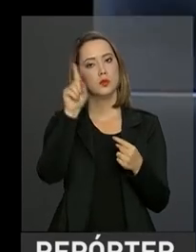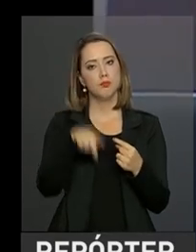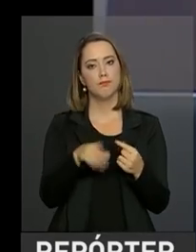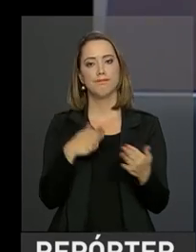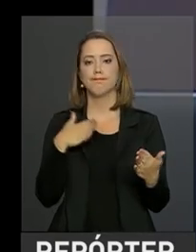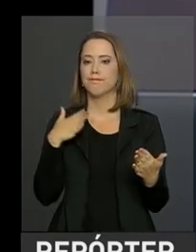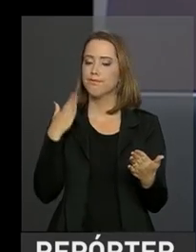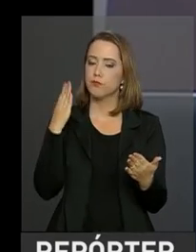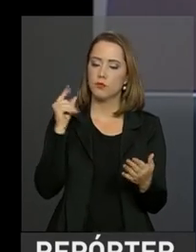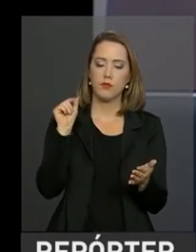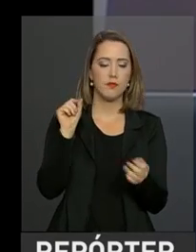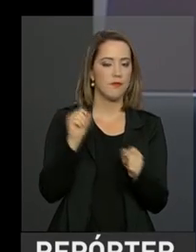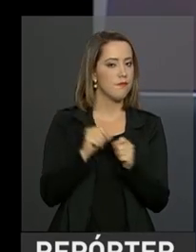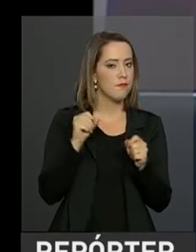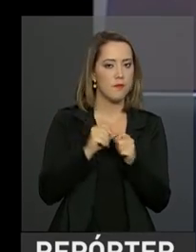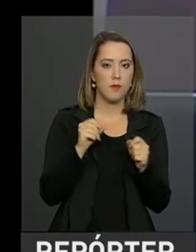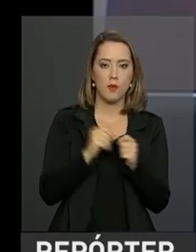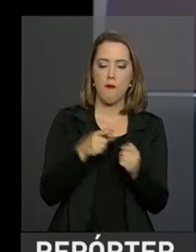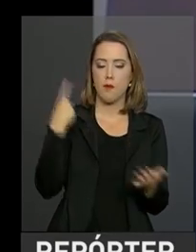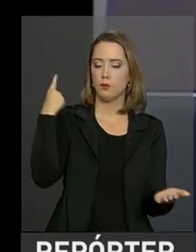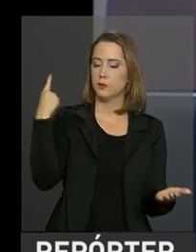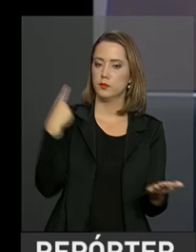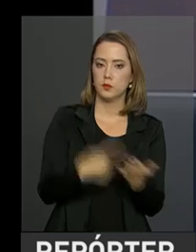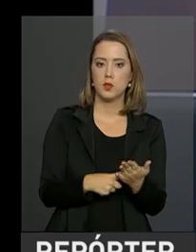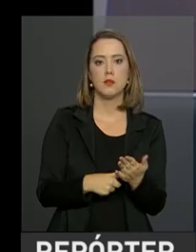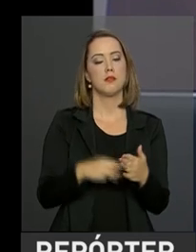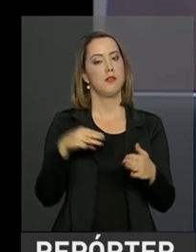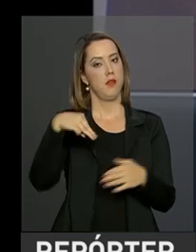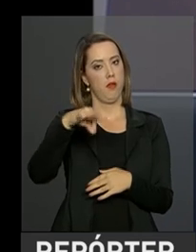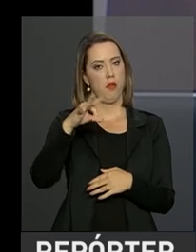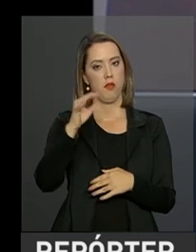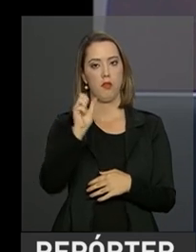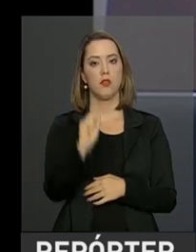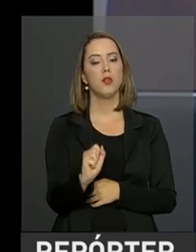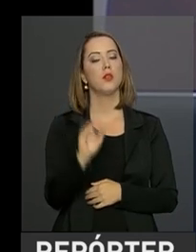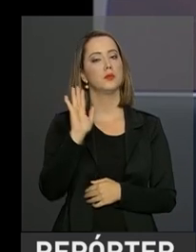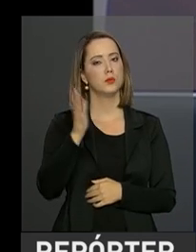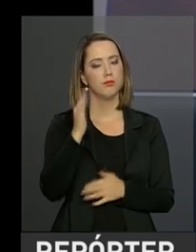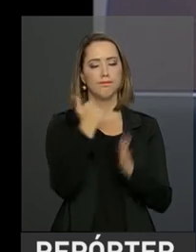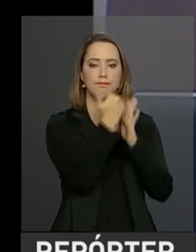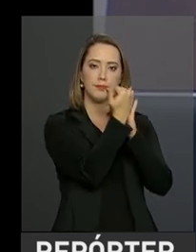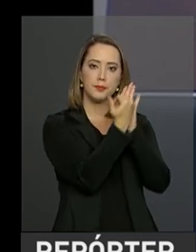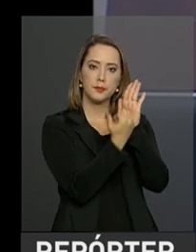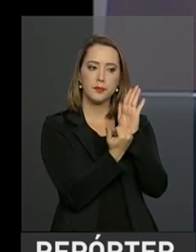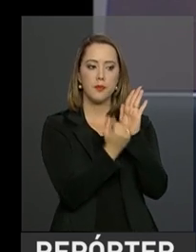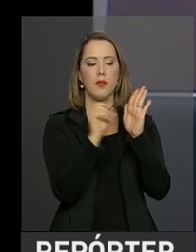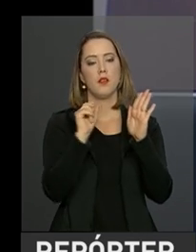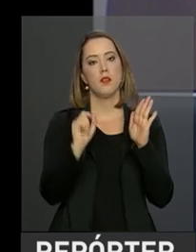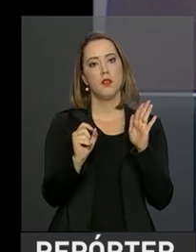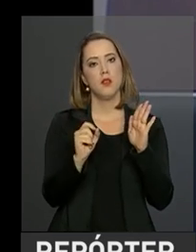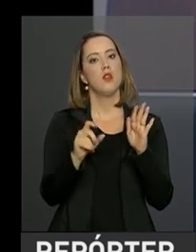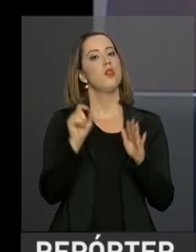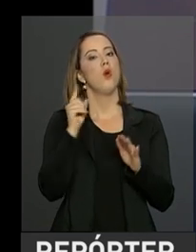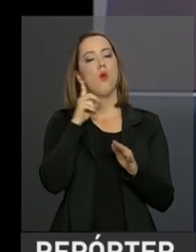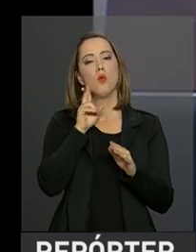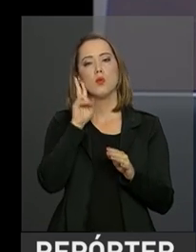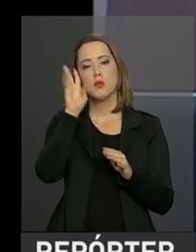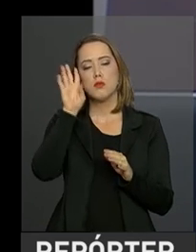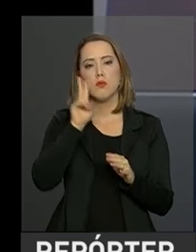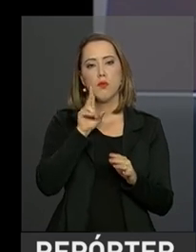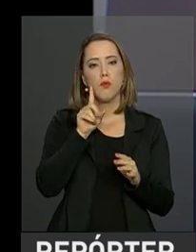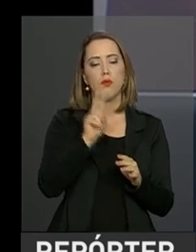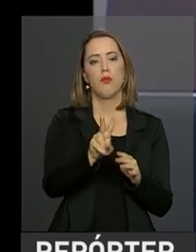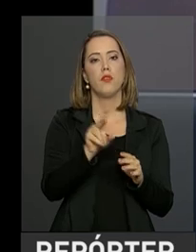cumprir plenamente a meta de inflação estabelecida pelo Conselho monetário Nacional Mirando o seu